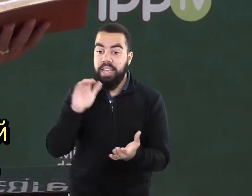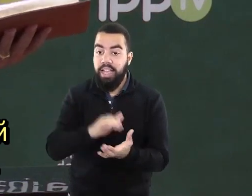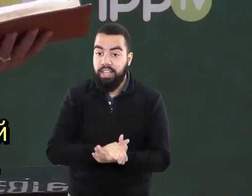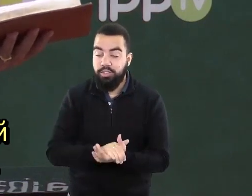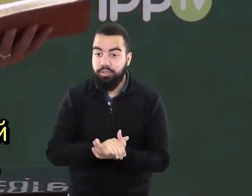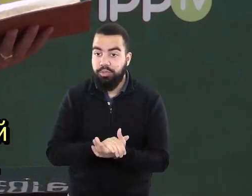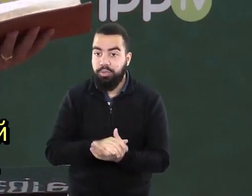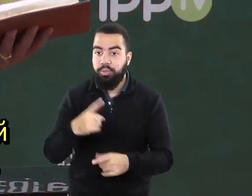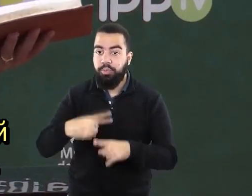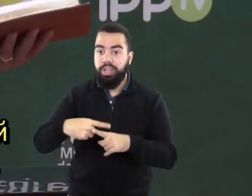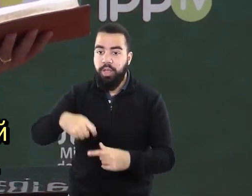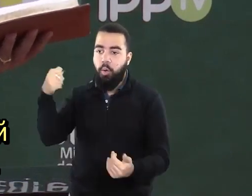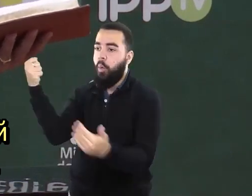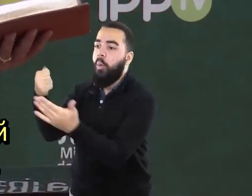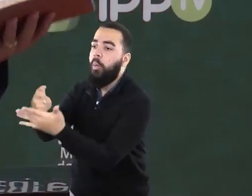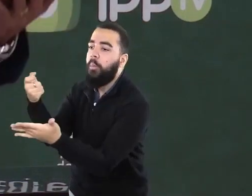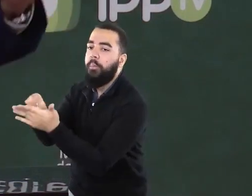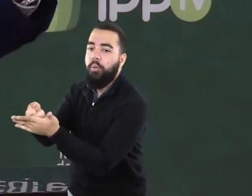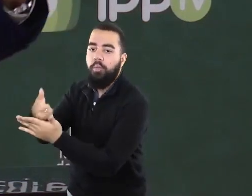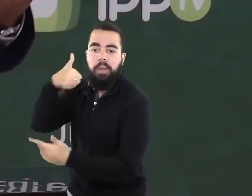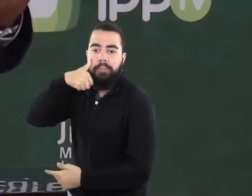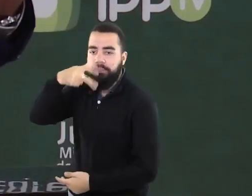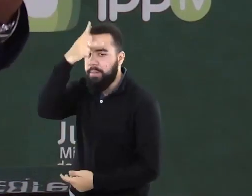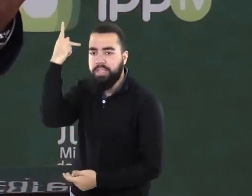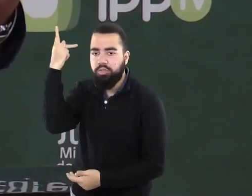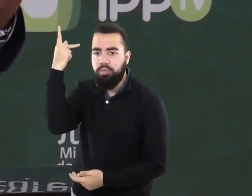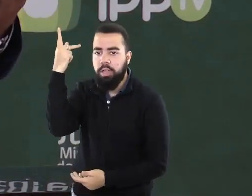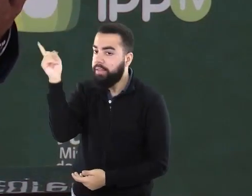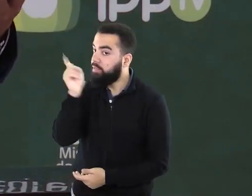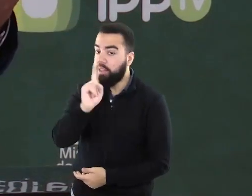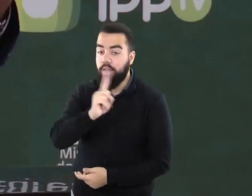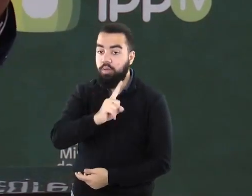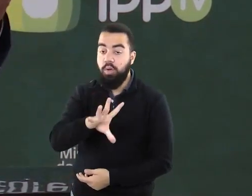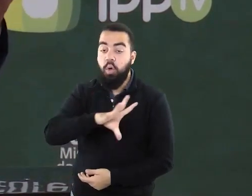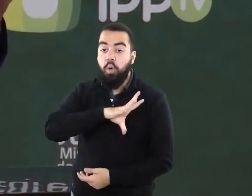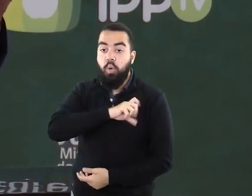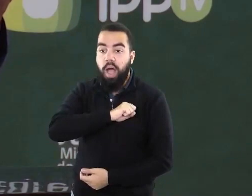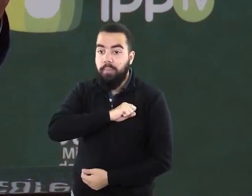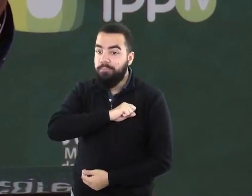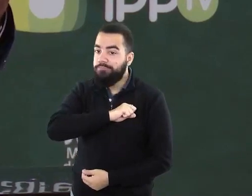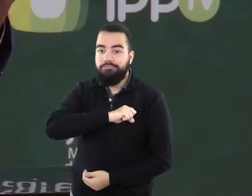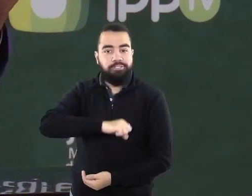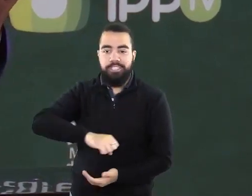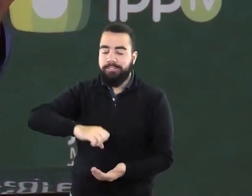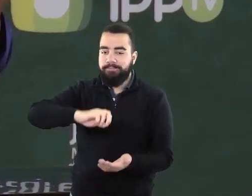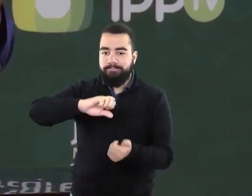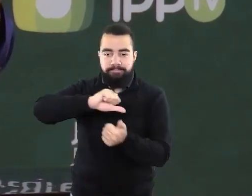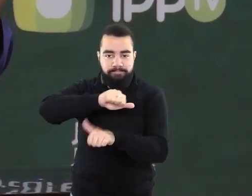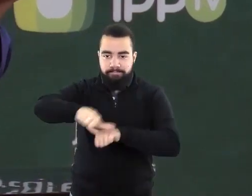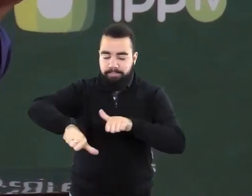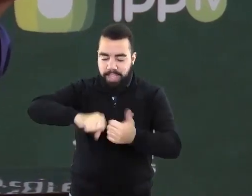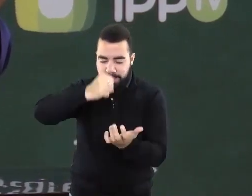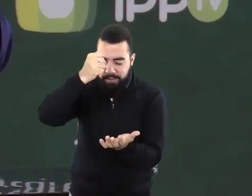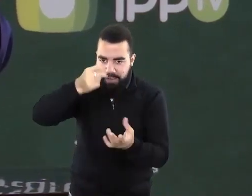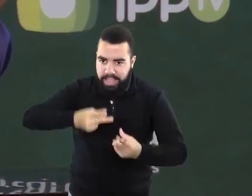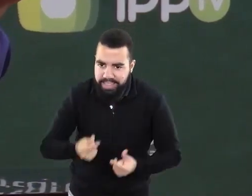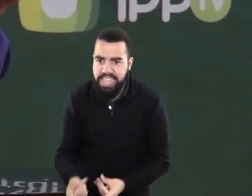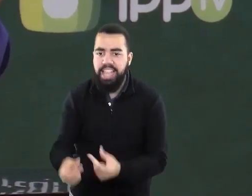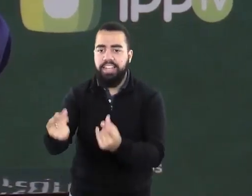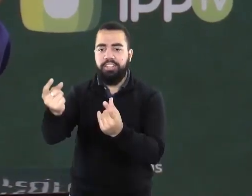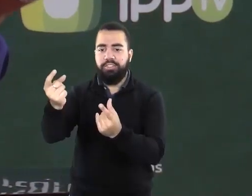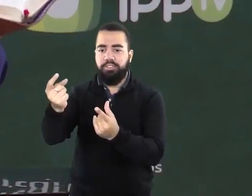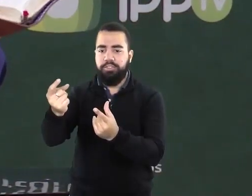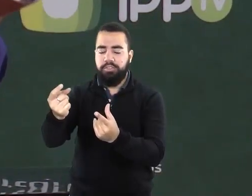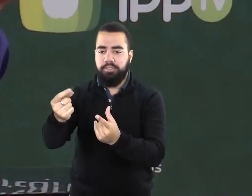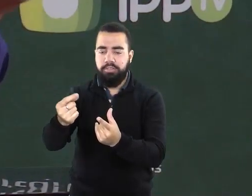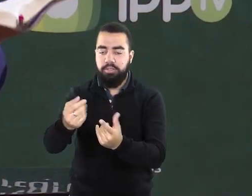numa vitrine, quem paga mais leva. O amor é incorruptível. Maridos, amai a vossa mulher